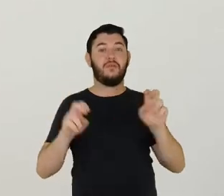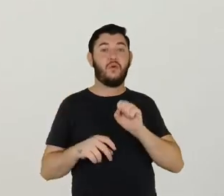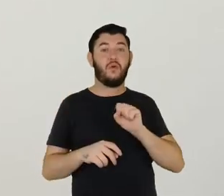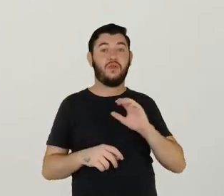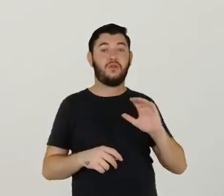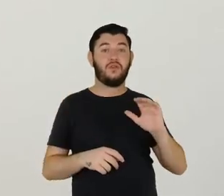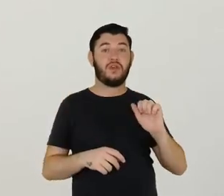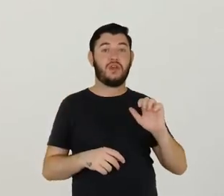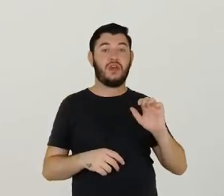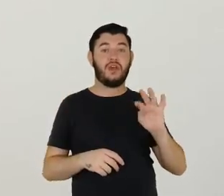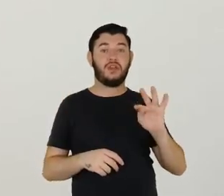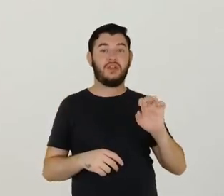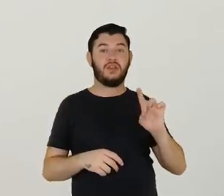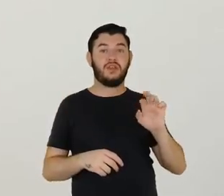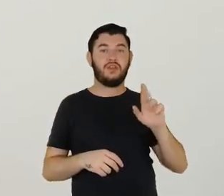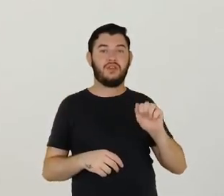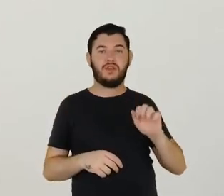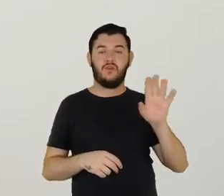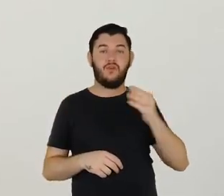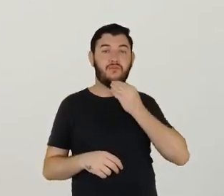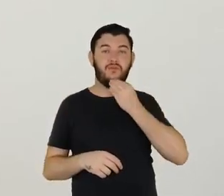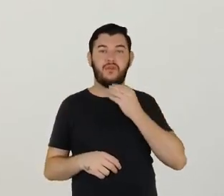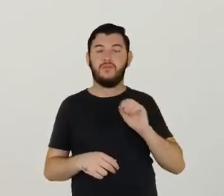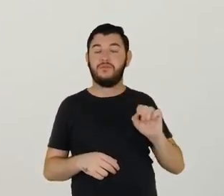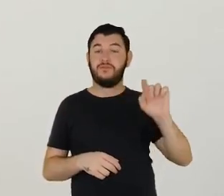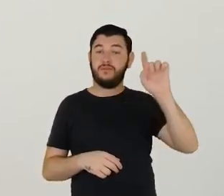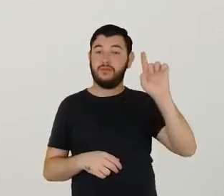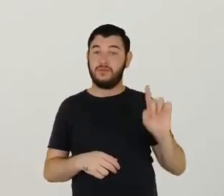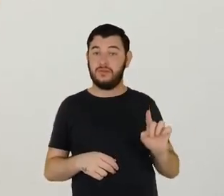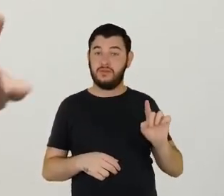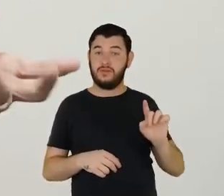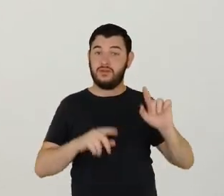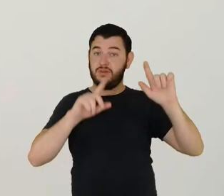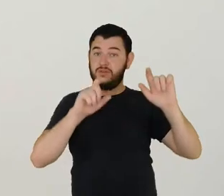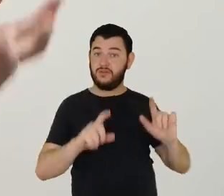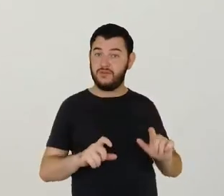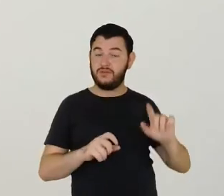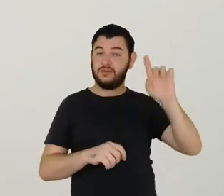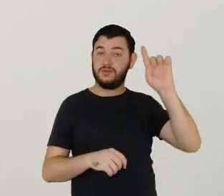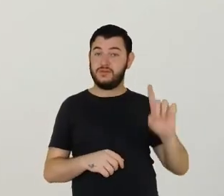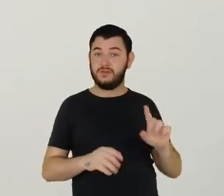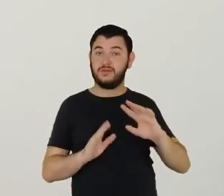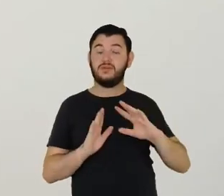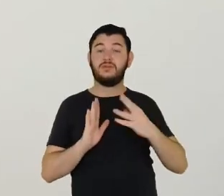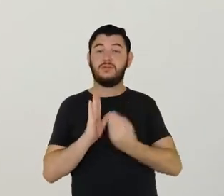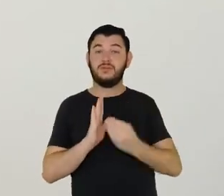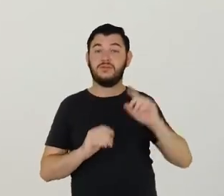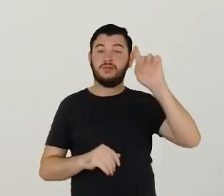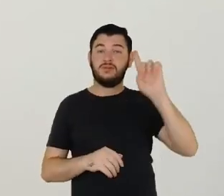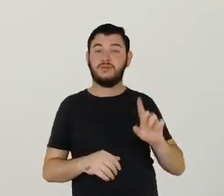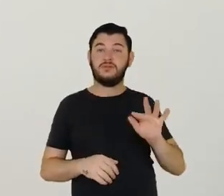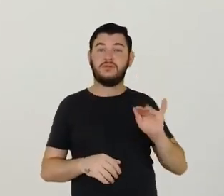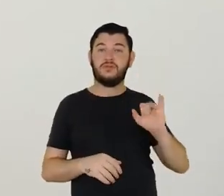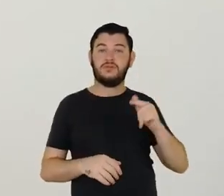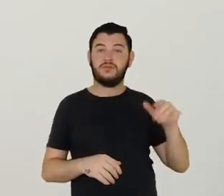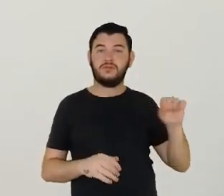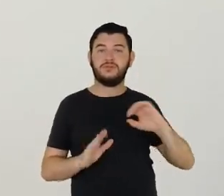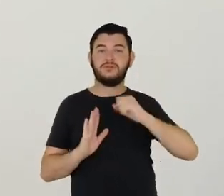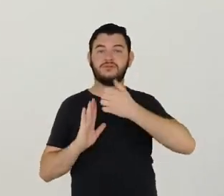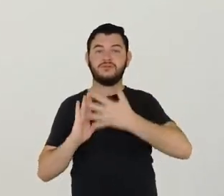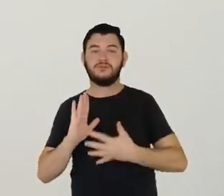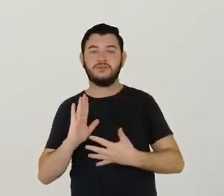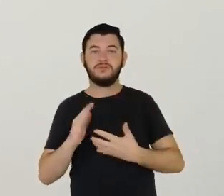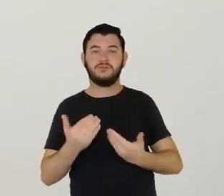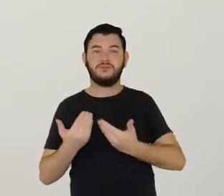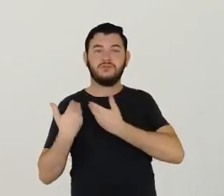Direção de fotografia, direção documentária, direção de ficção, roteirista, enfim. diretor de arte e tal. São 5